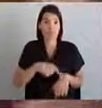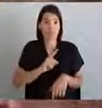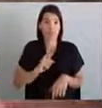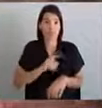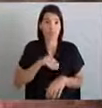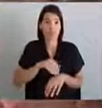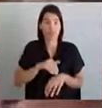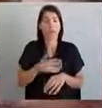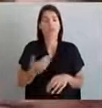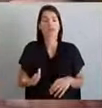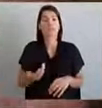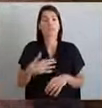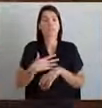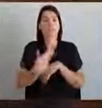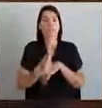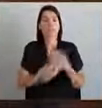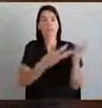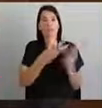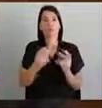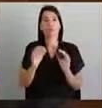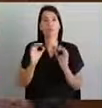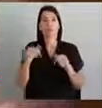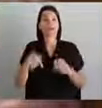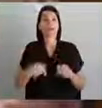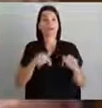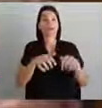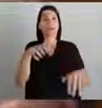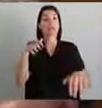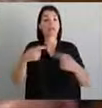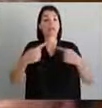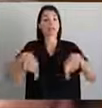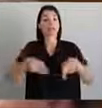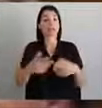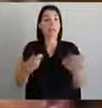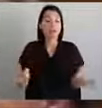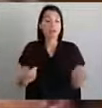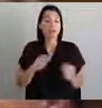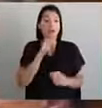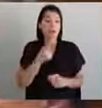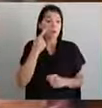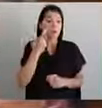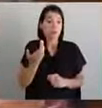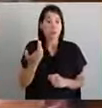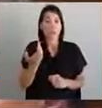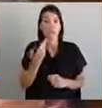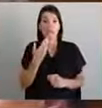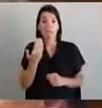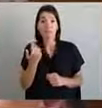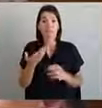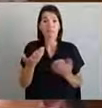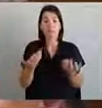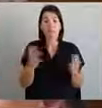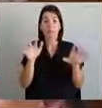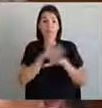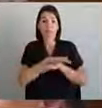atraso no envio das contas consolidadas para esta Assembleia Municipal, e, talvez, este exercício de opacidade, falta de transparência e de